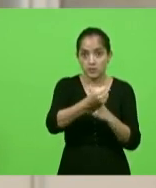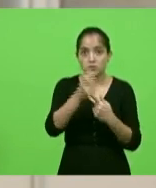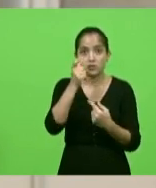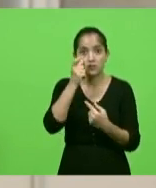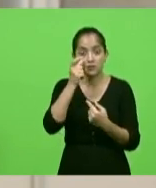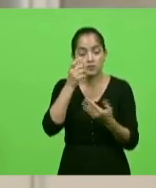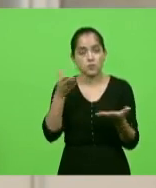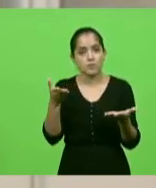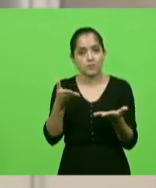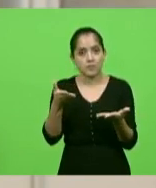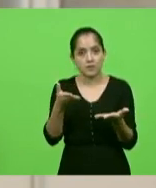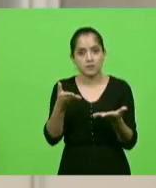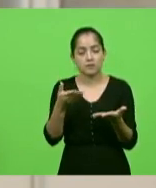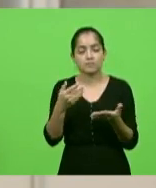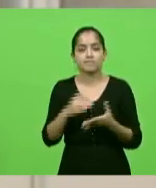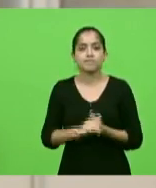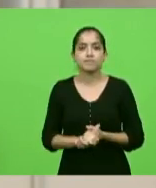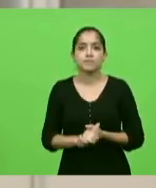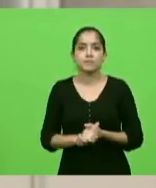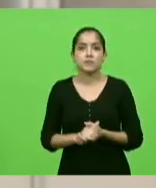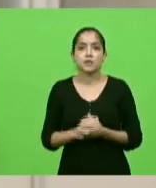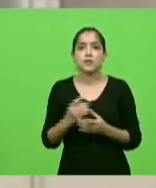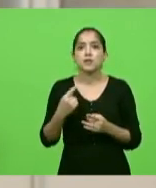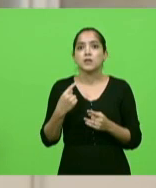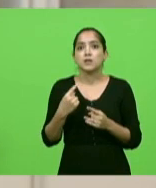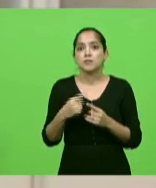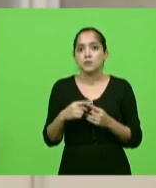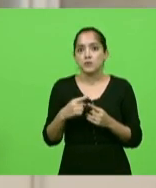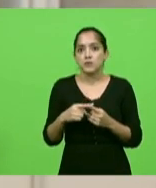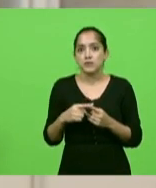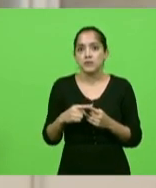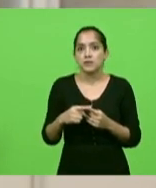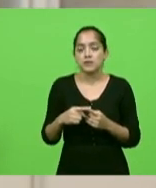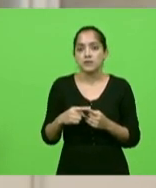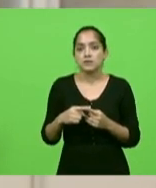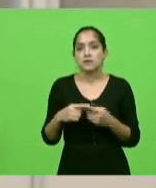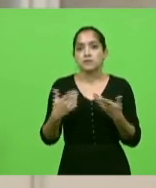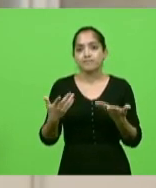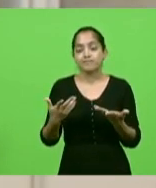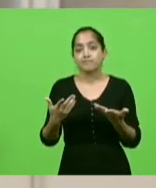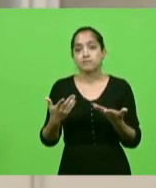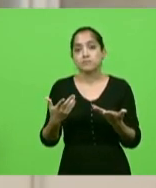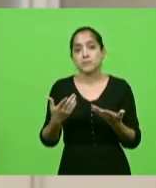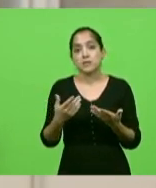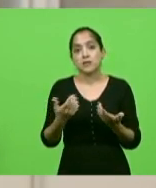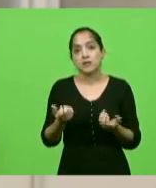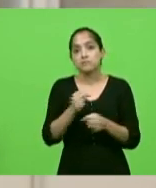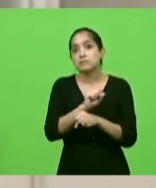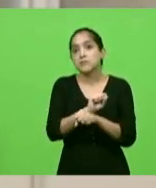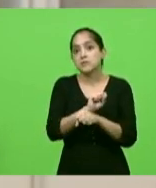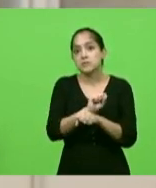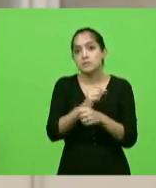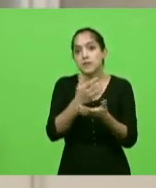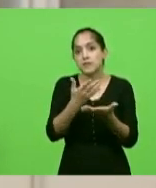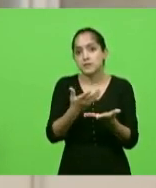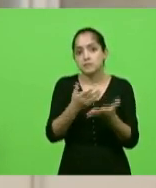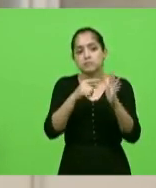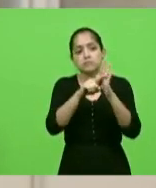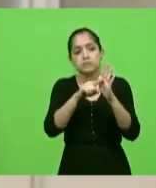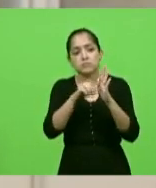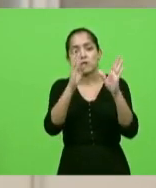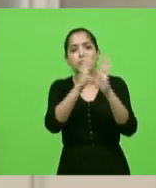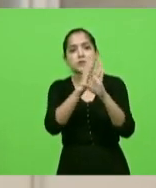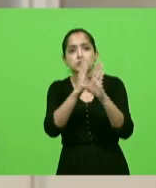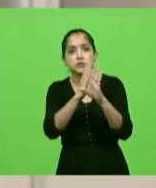que nos acompanha por quê Há muitos espera enterros e